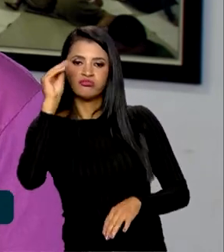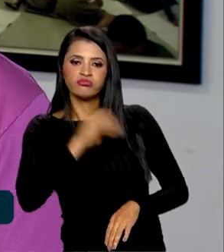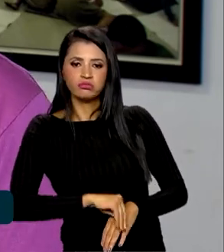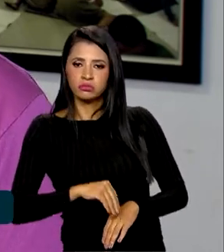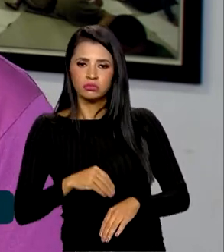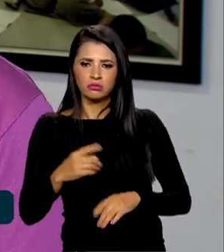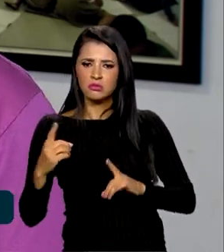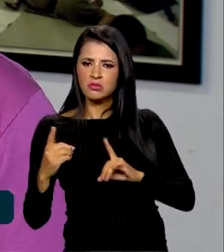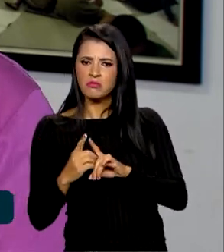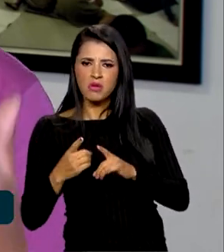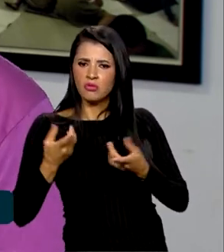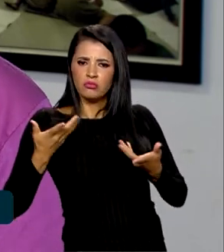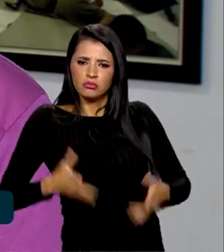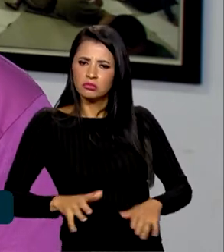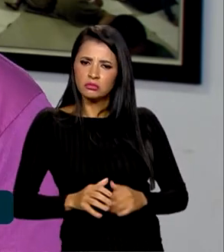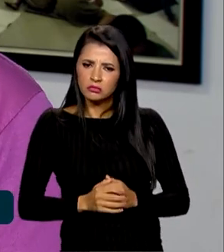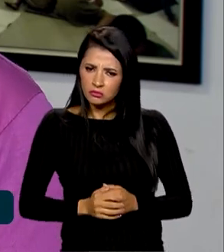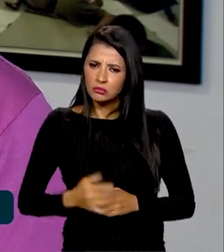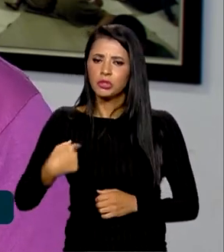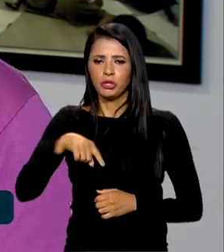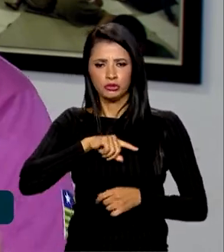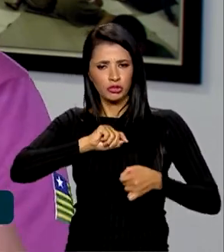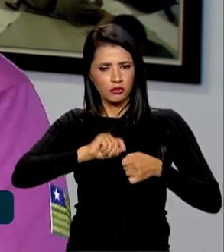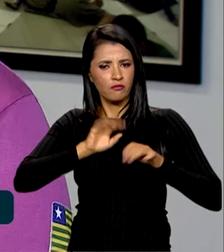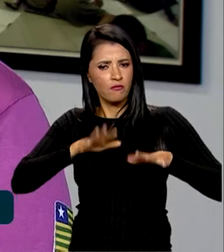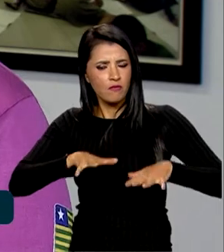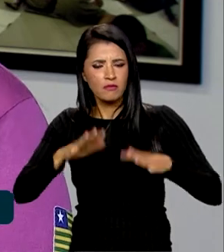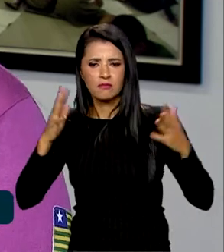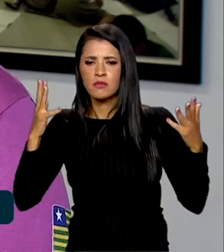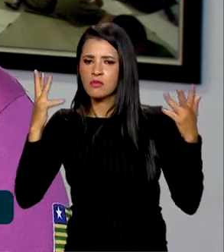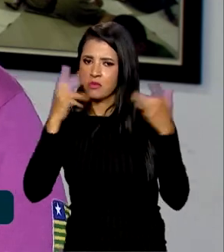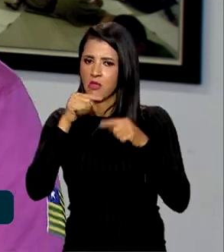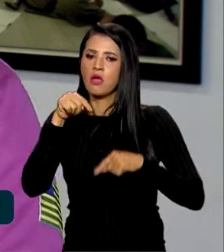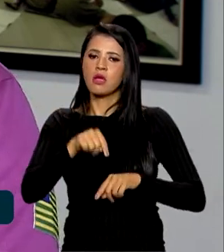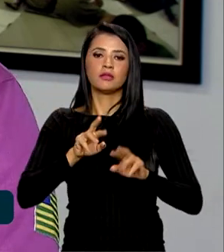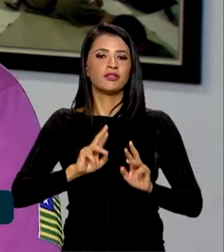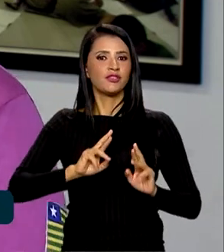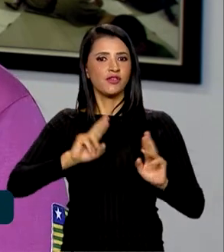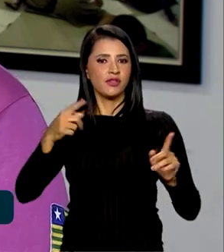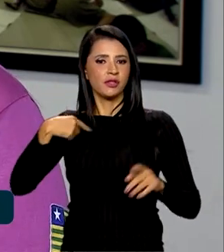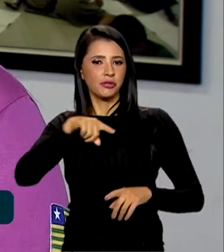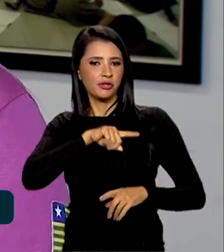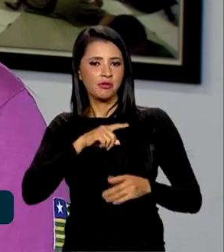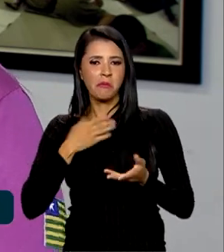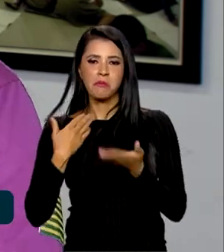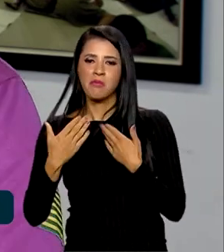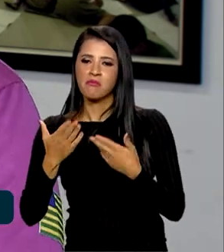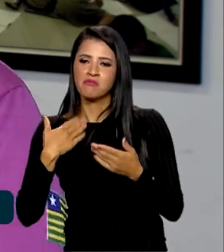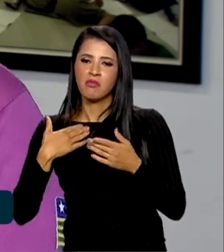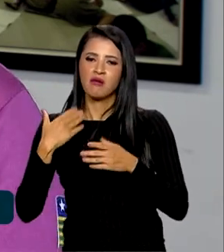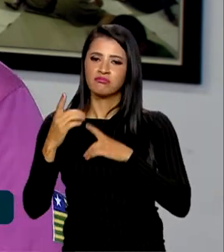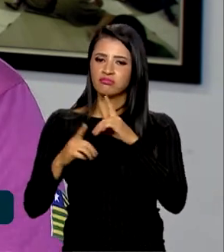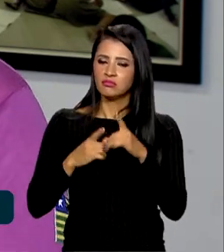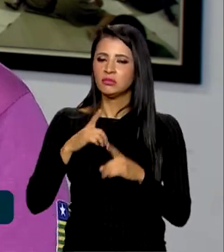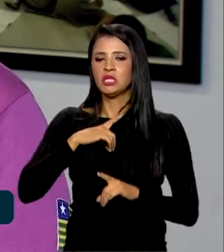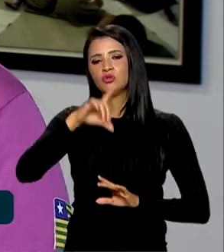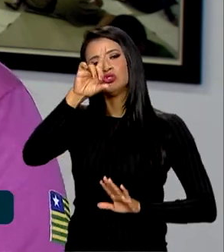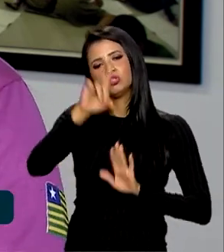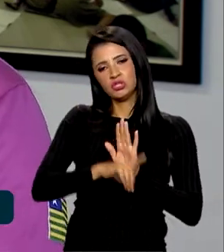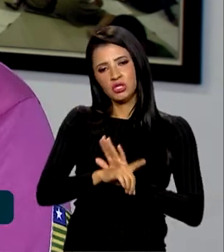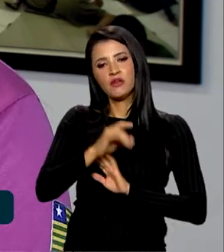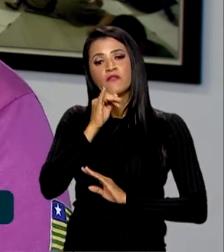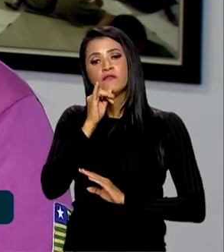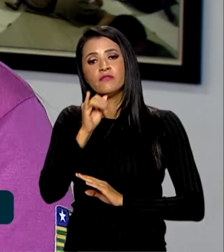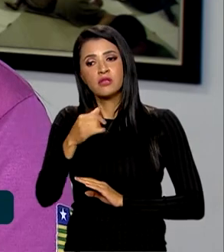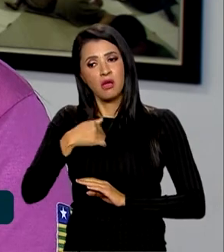quis nos receber. E mesmo assim nós realizamos uma marcha linda. Nessa é diferente, nós estamos dialogando, nós estamos tendo o direito de dizer